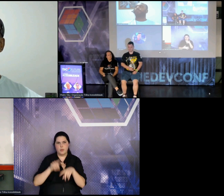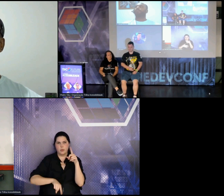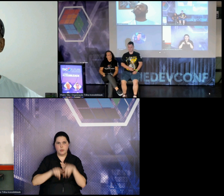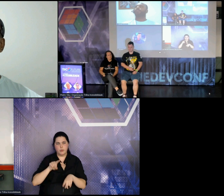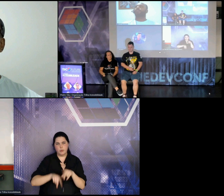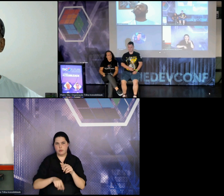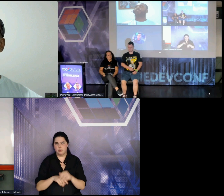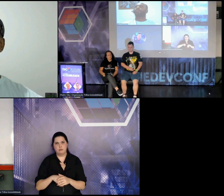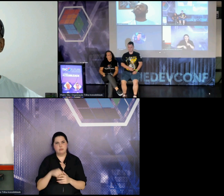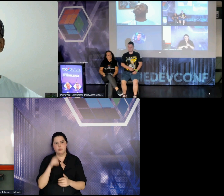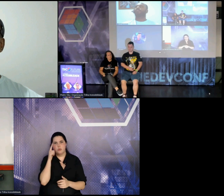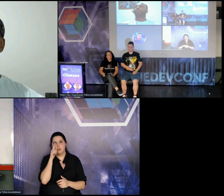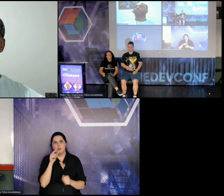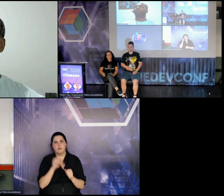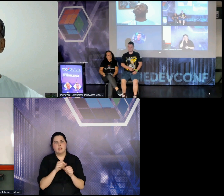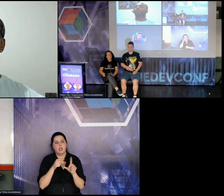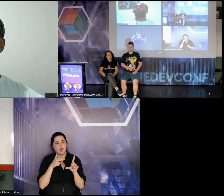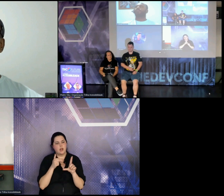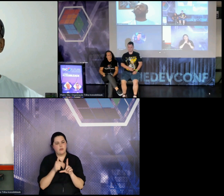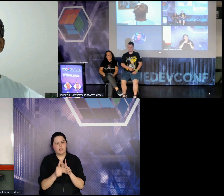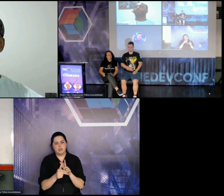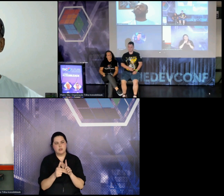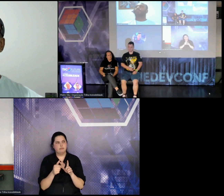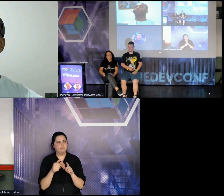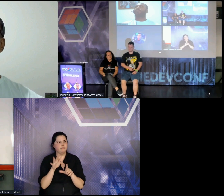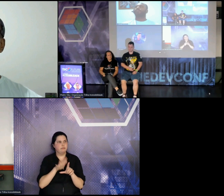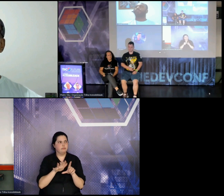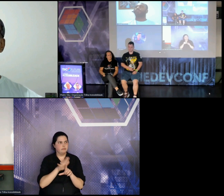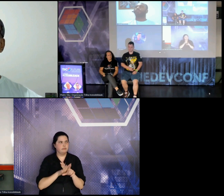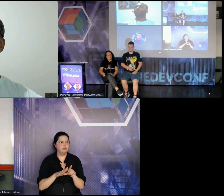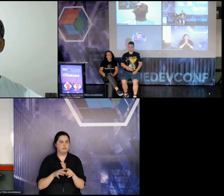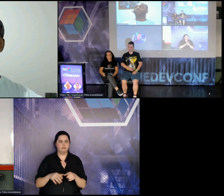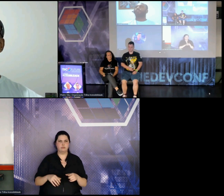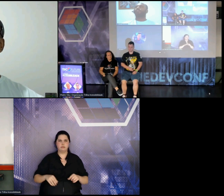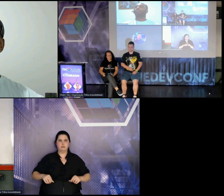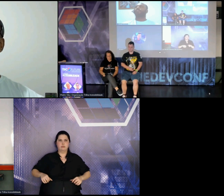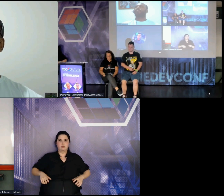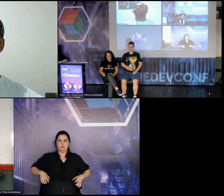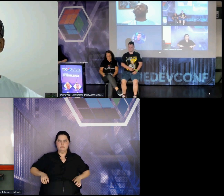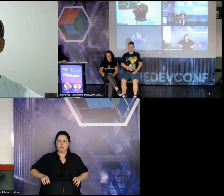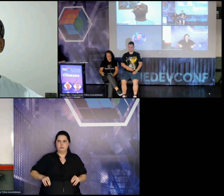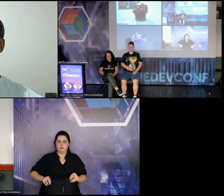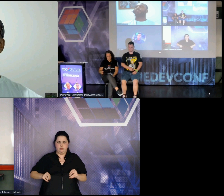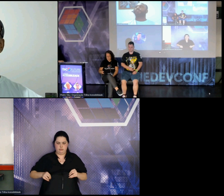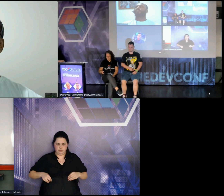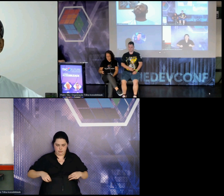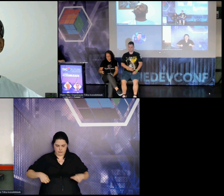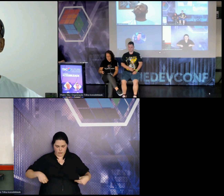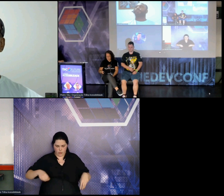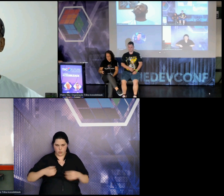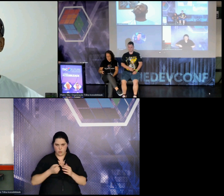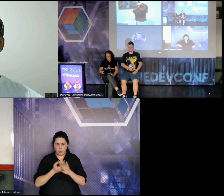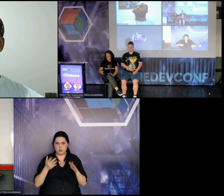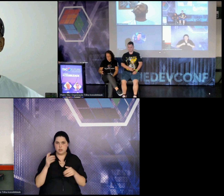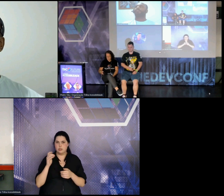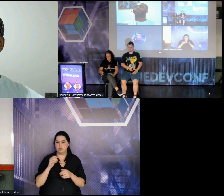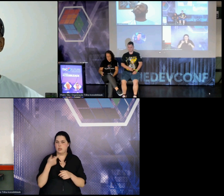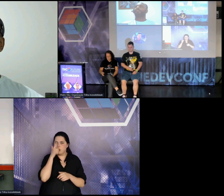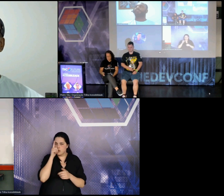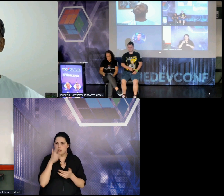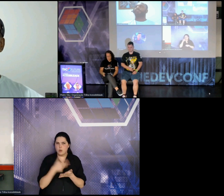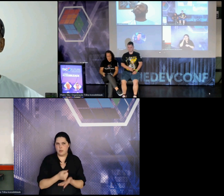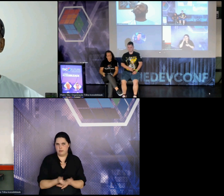não conseguir fazer uma navegação numa plataforma X ou Z ali. Quanto que a gente deixa de consumir, né? E às